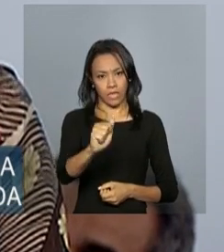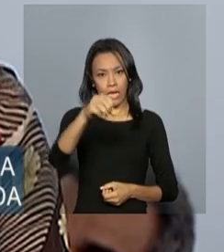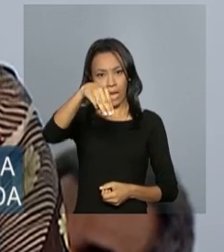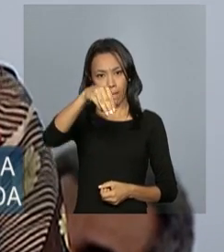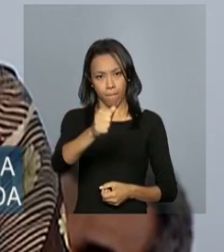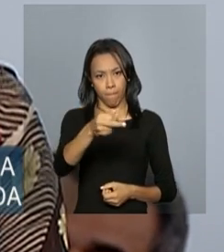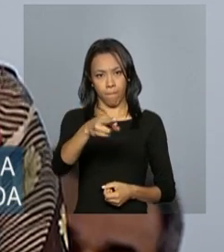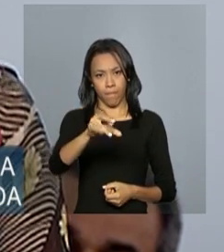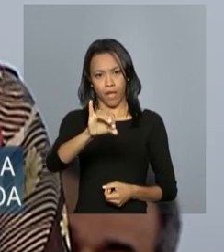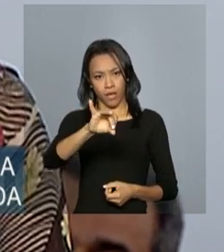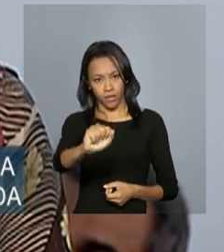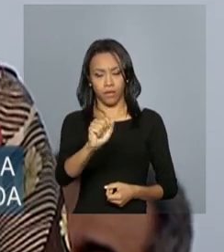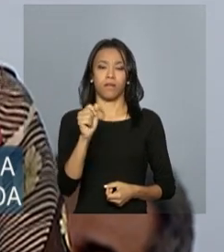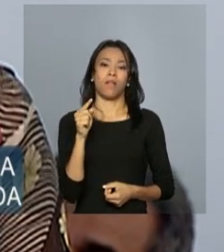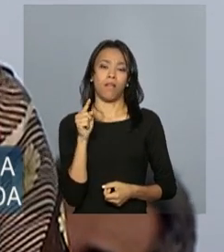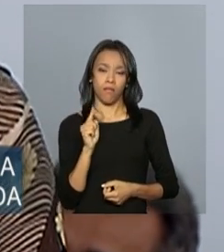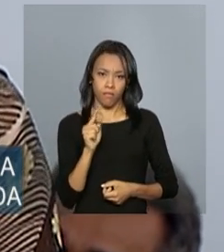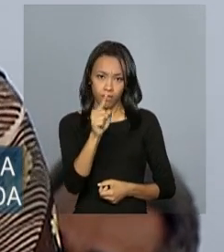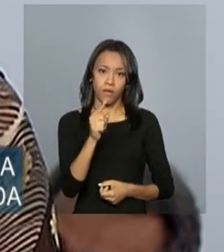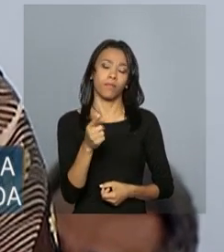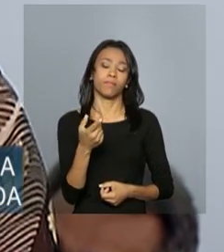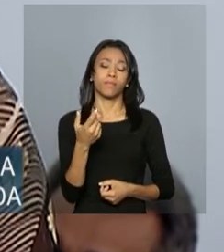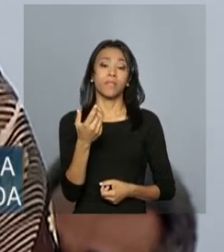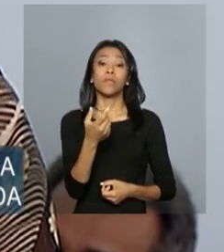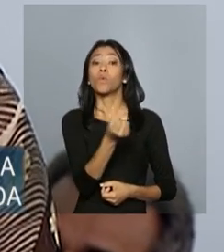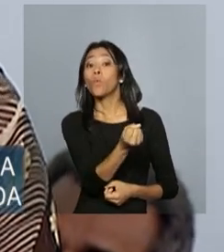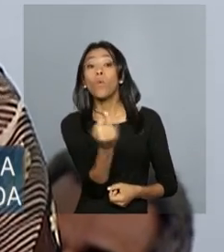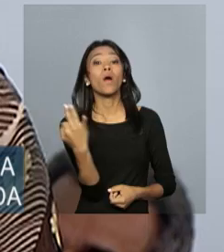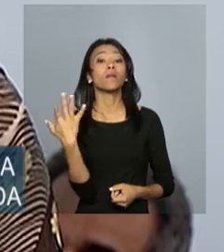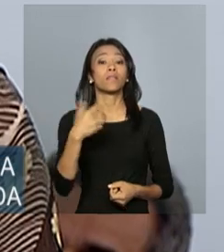residencial Leonel Brizola, são